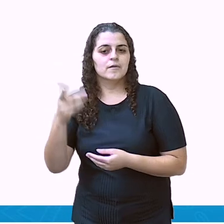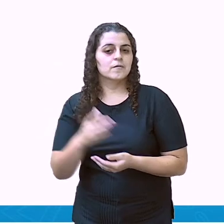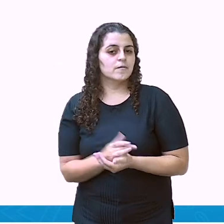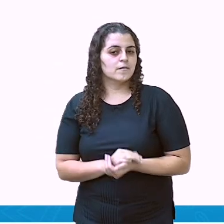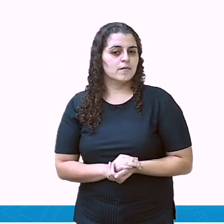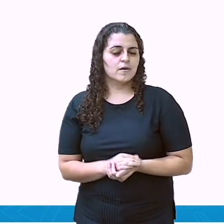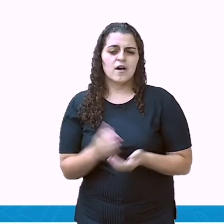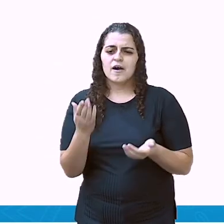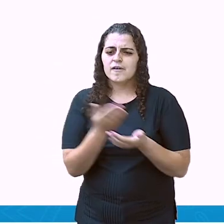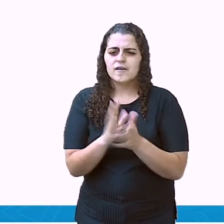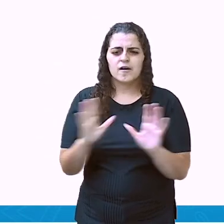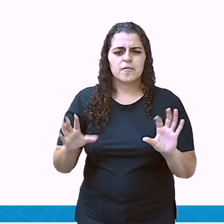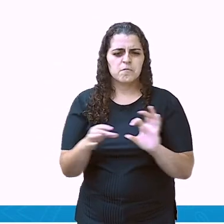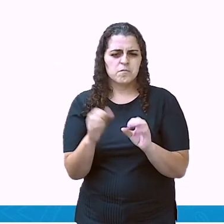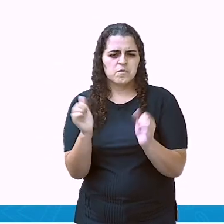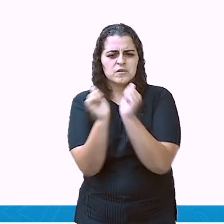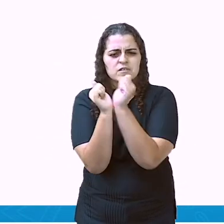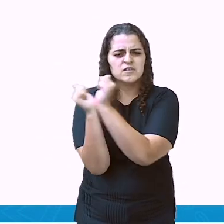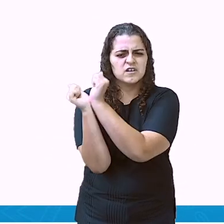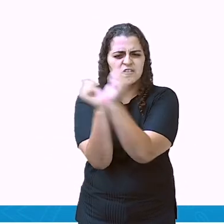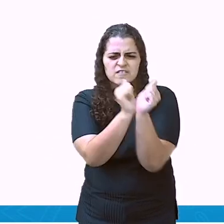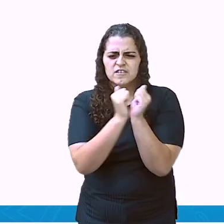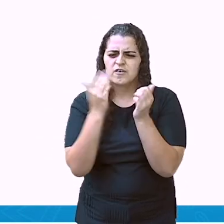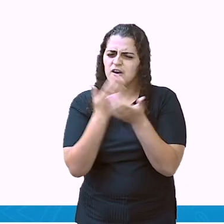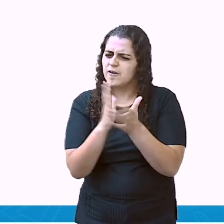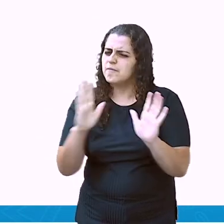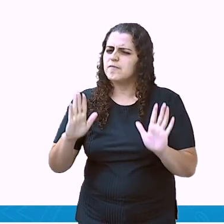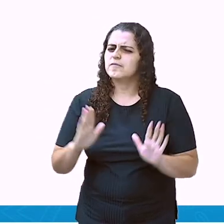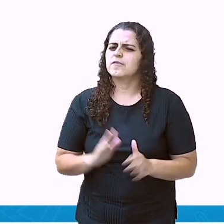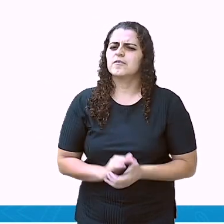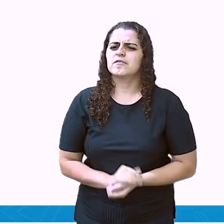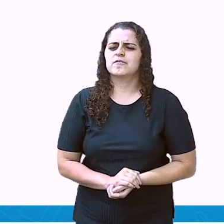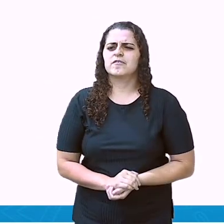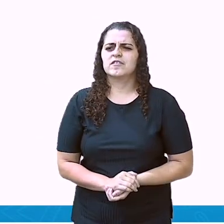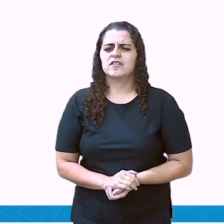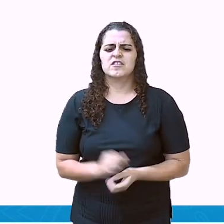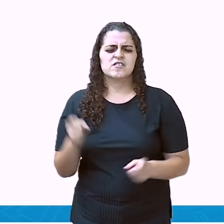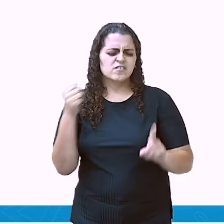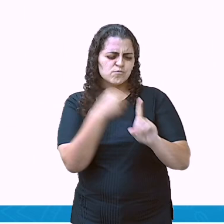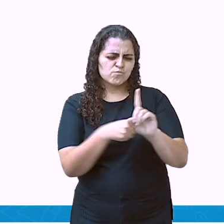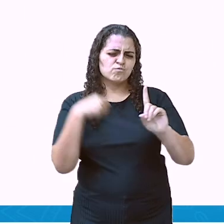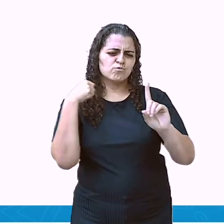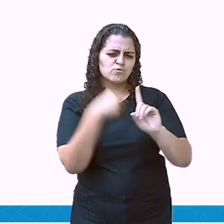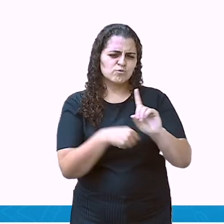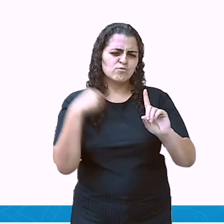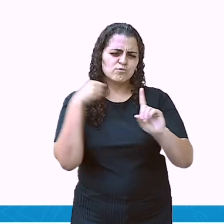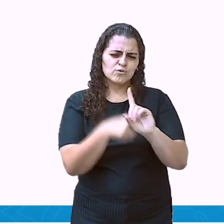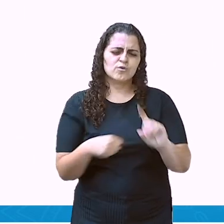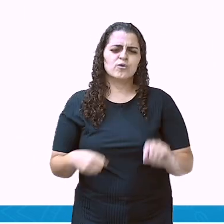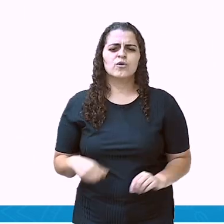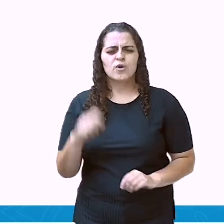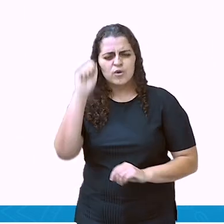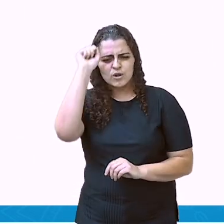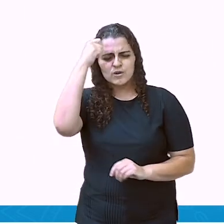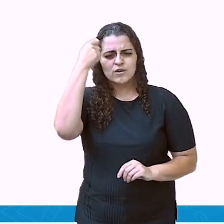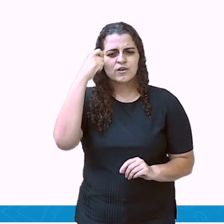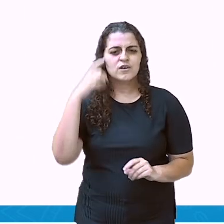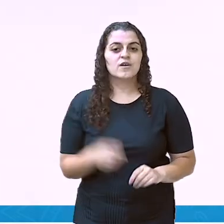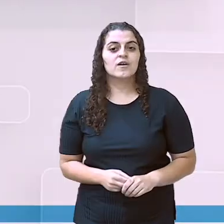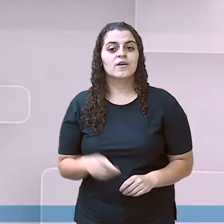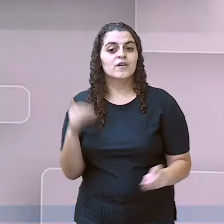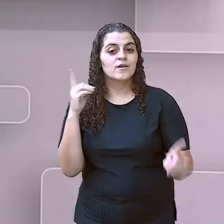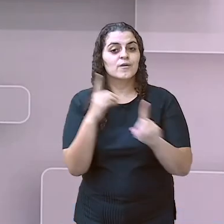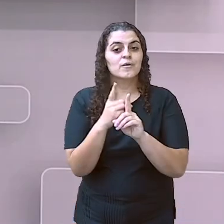Acabou a escravatura, acabou aquelas lutas todas. O negro, ele encontrou o